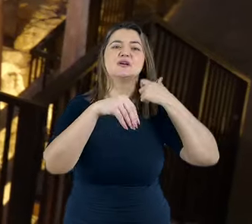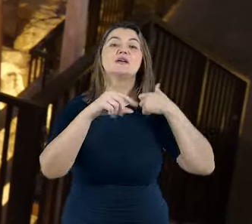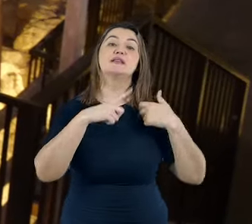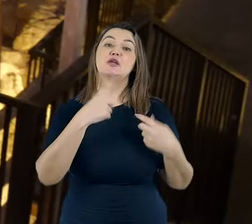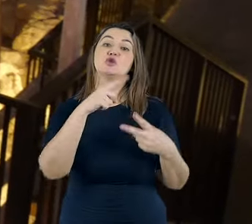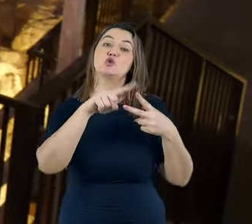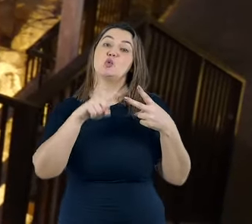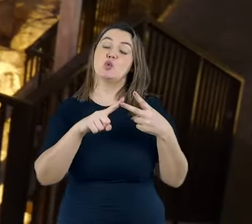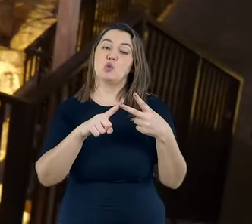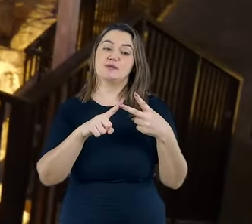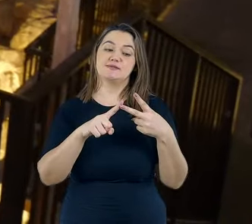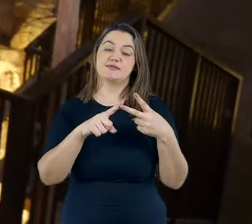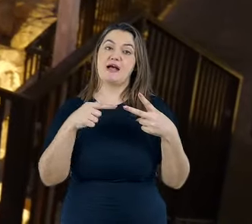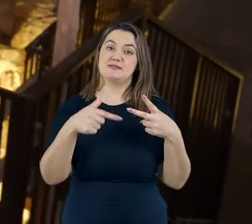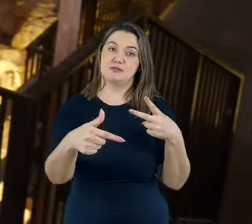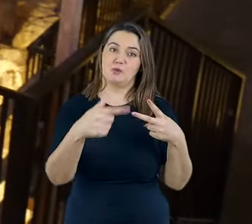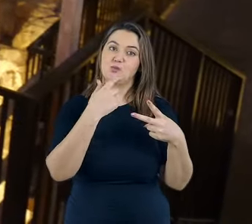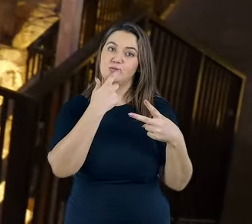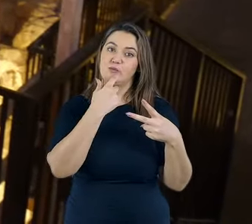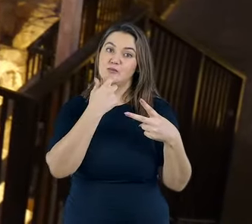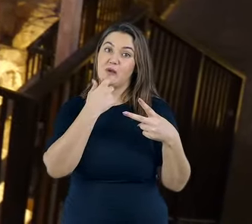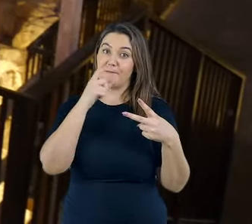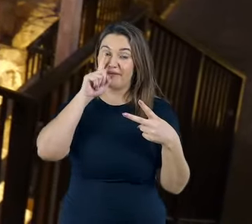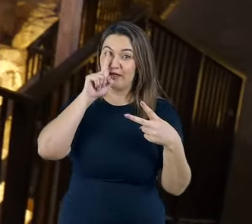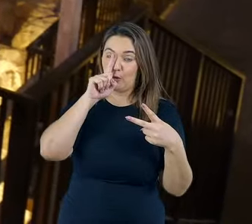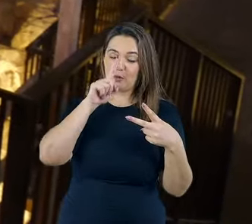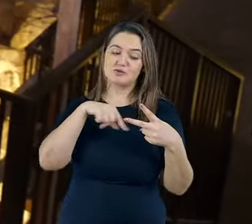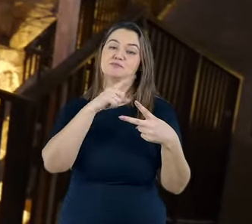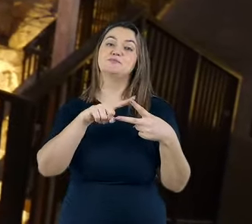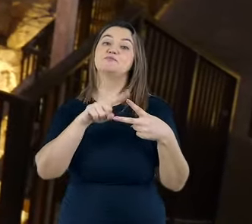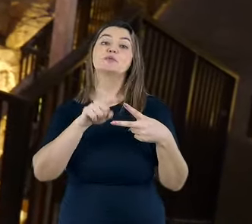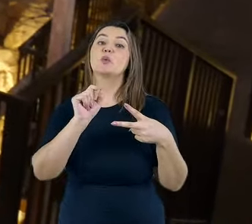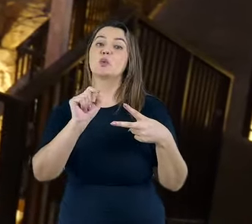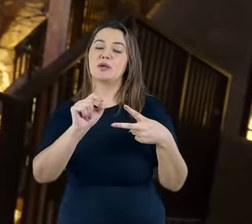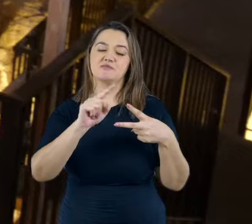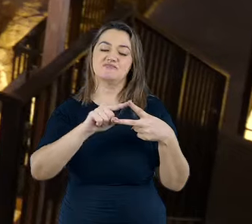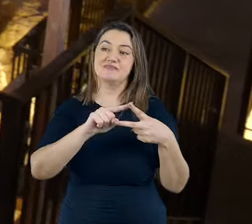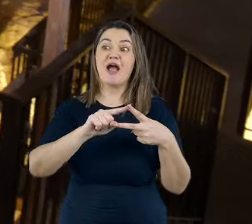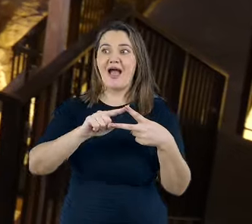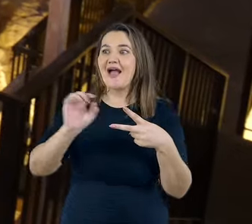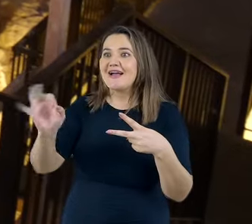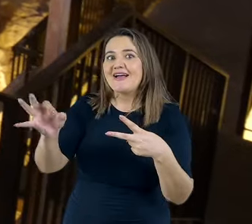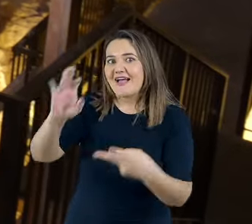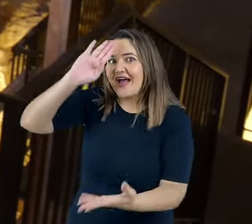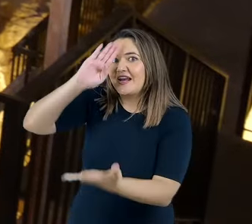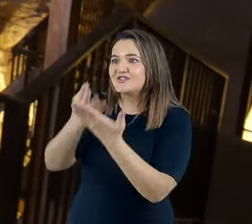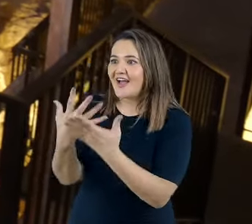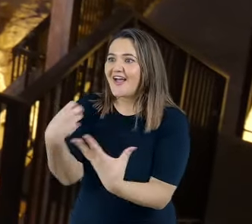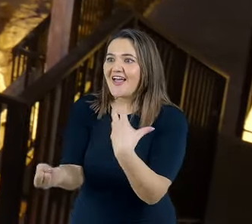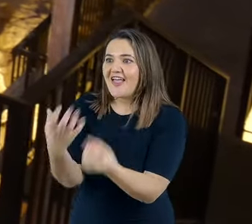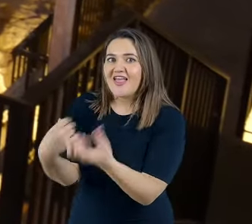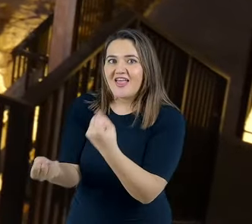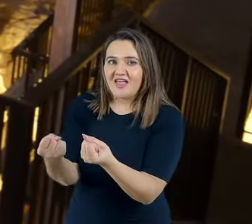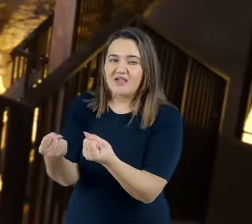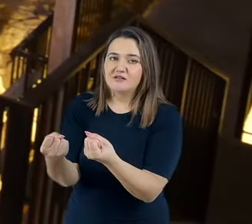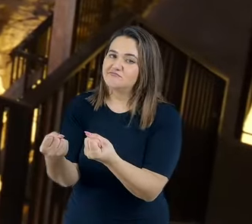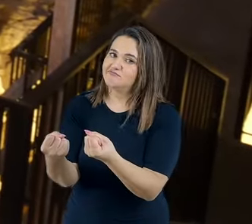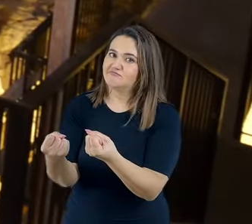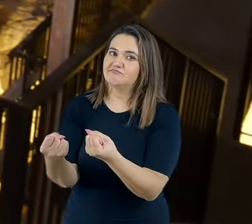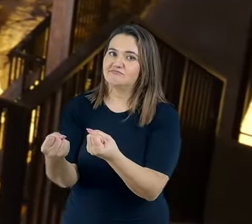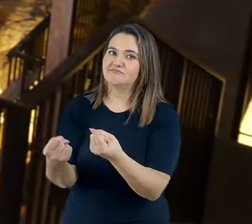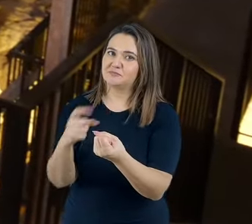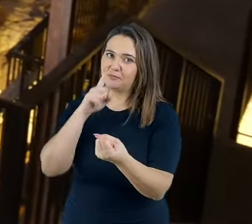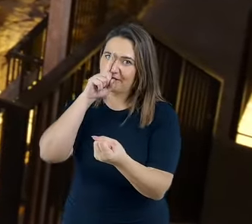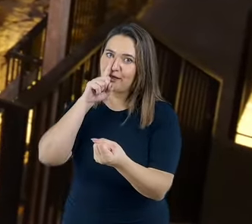temos duas atitudes que são igualmente perigosas. Uma atitude é acreditar que eles estavam corretos em todos os lugares